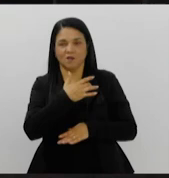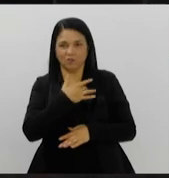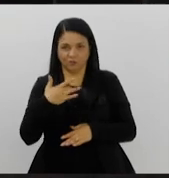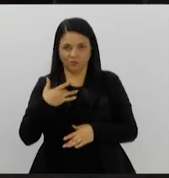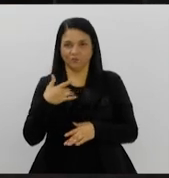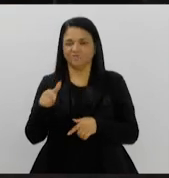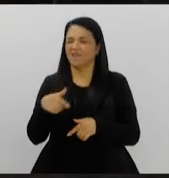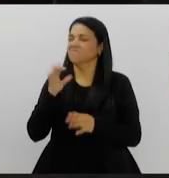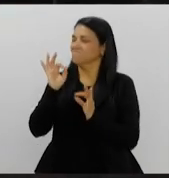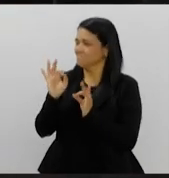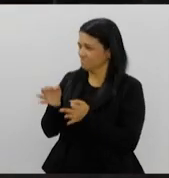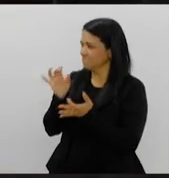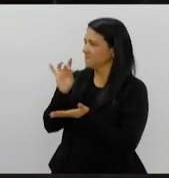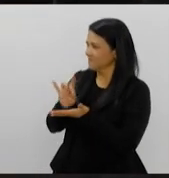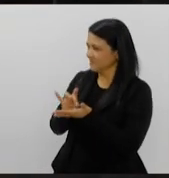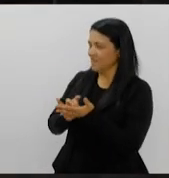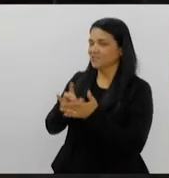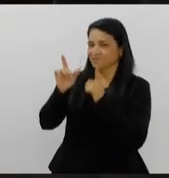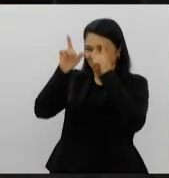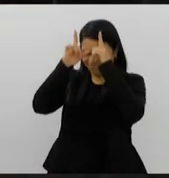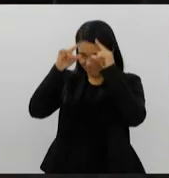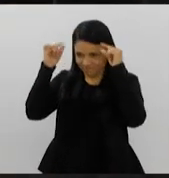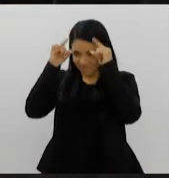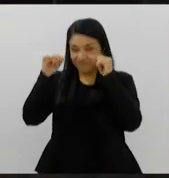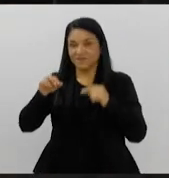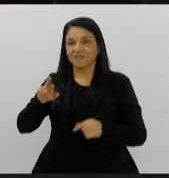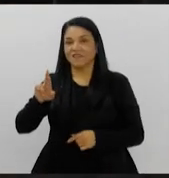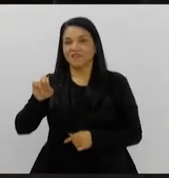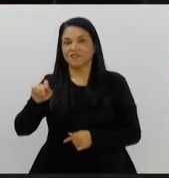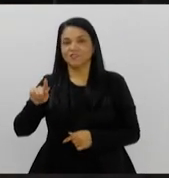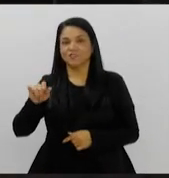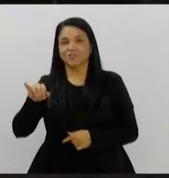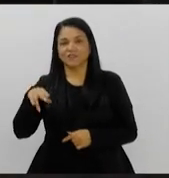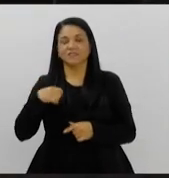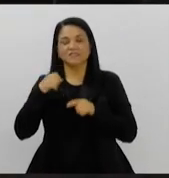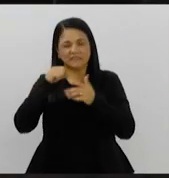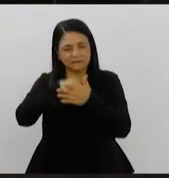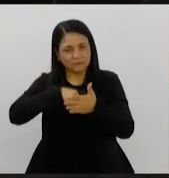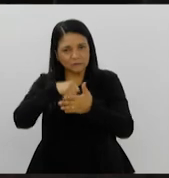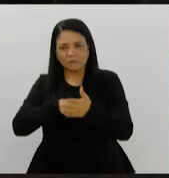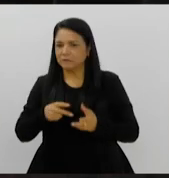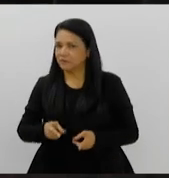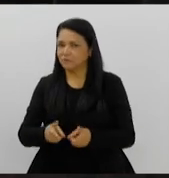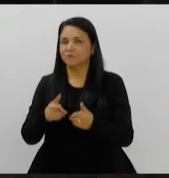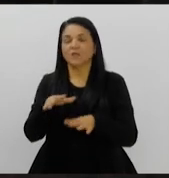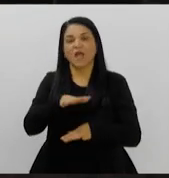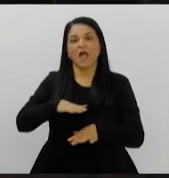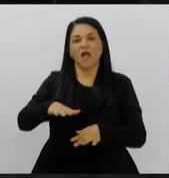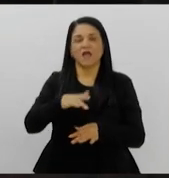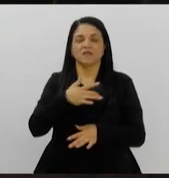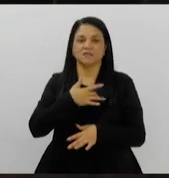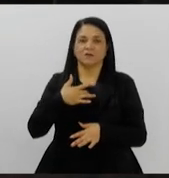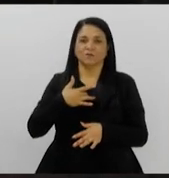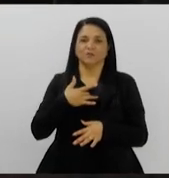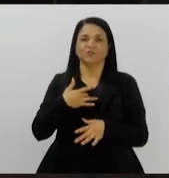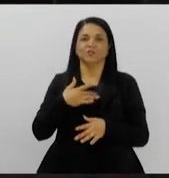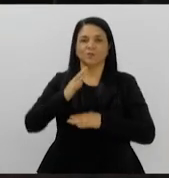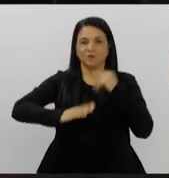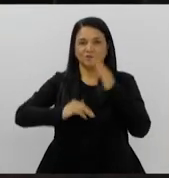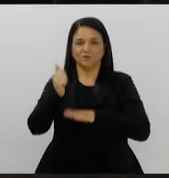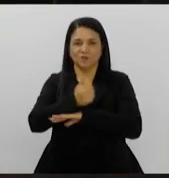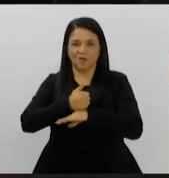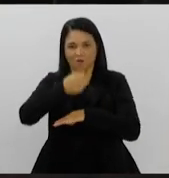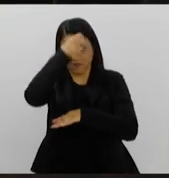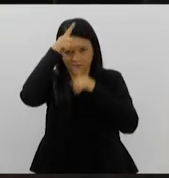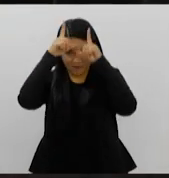nossa guerreira enfermeira Rejane, que sempre lutou pelas enfermeiras e pela área da saúde, agora vai assumir